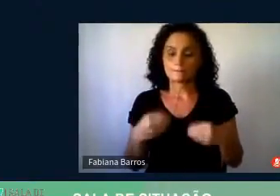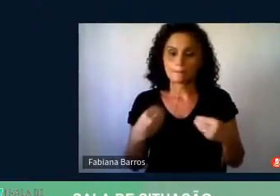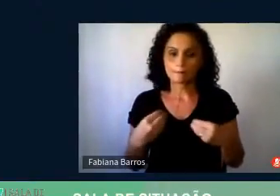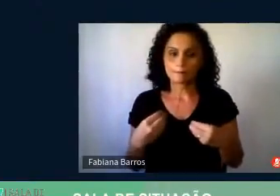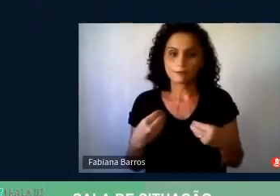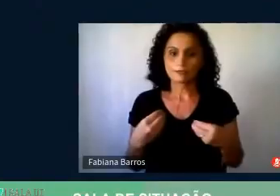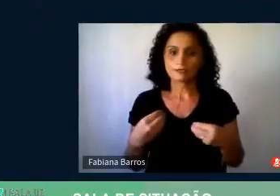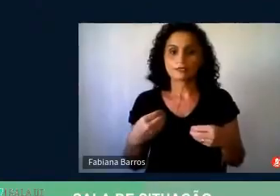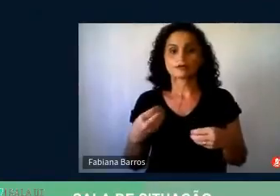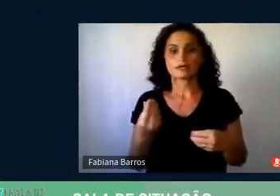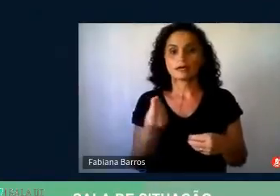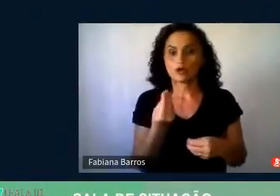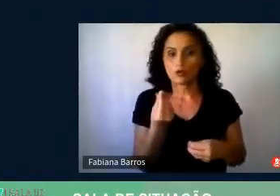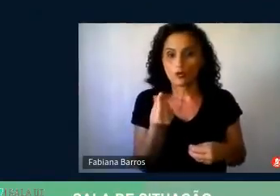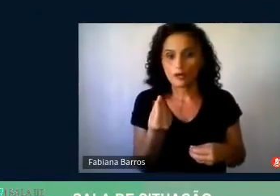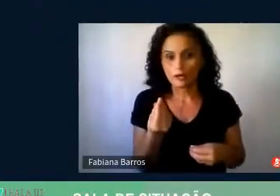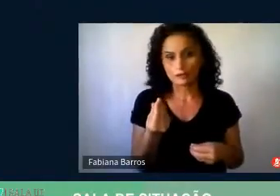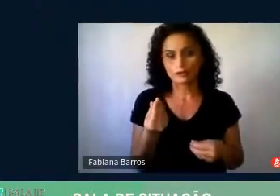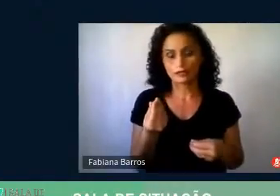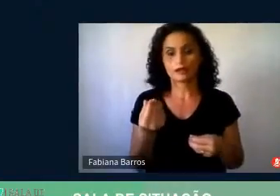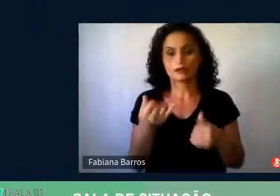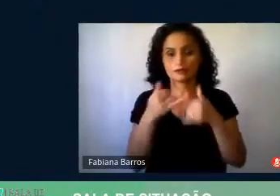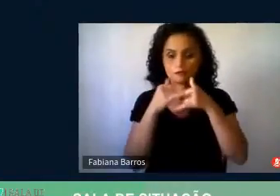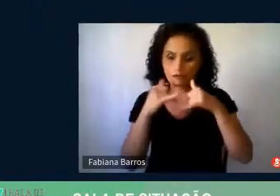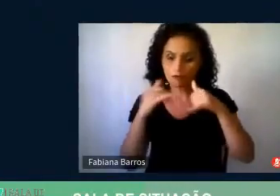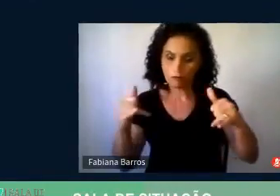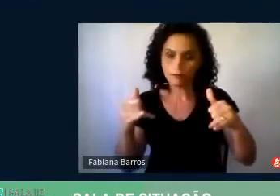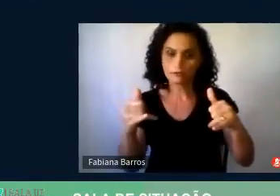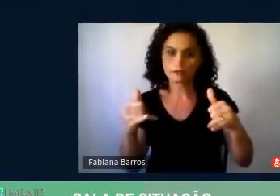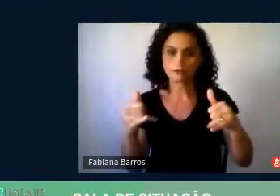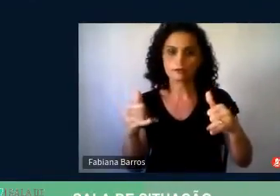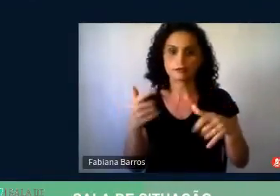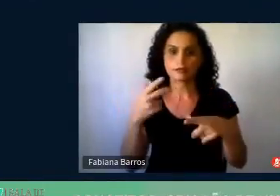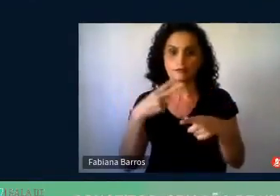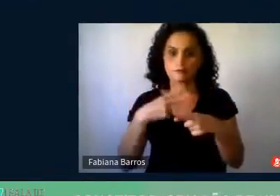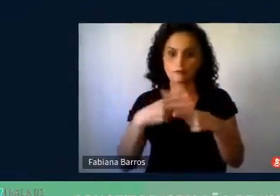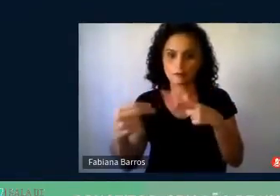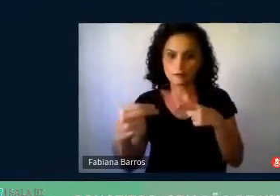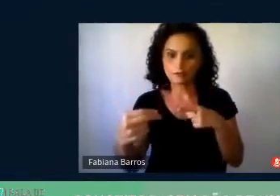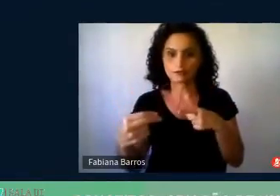em apoio à resposta desse cenário de crise.